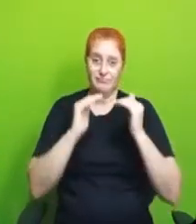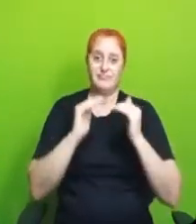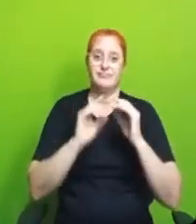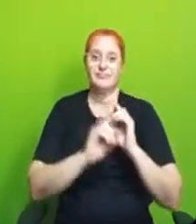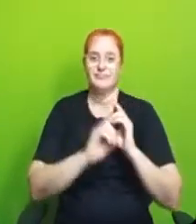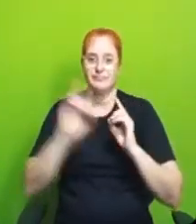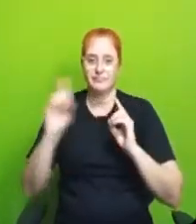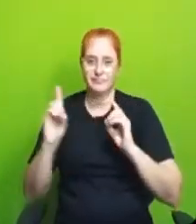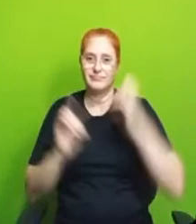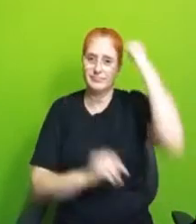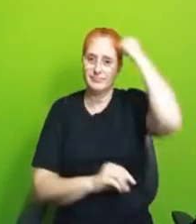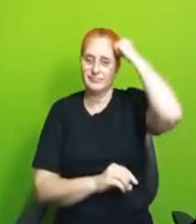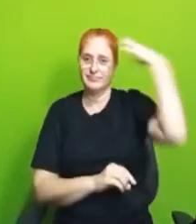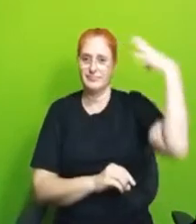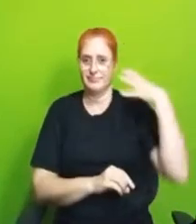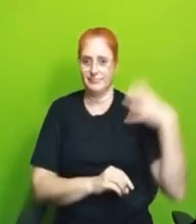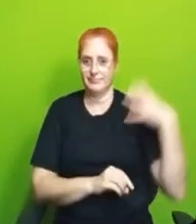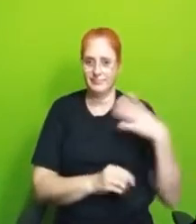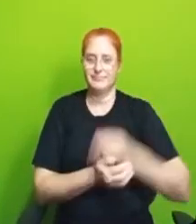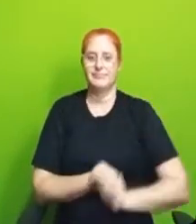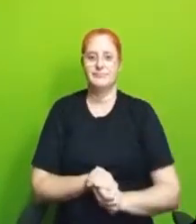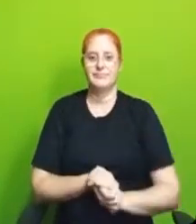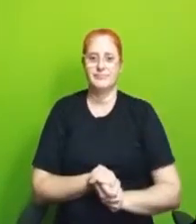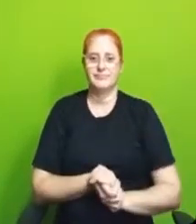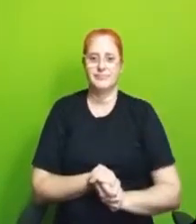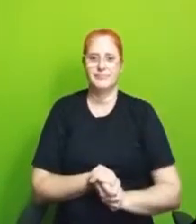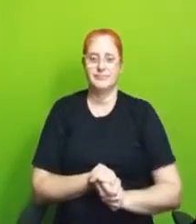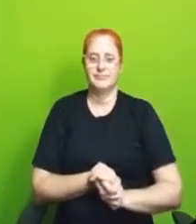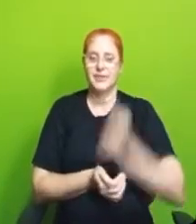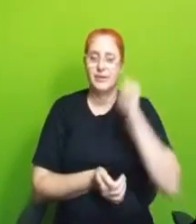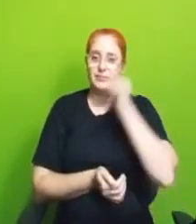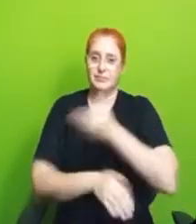Simone. Simone é uma mulher branca de cabelos